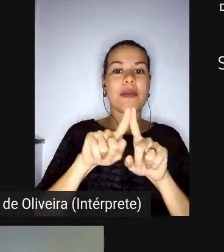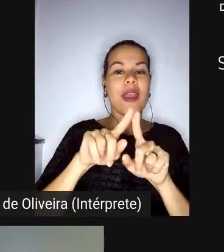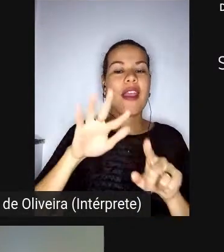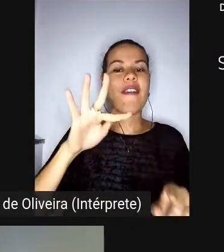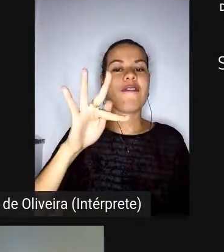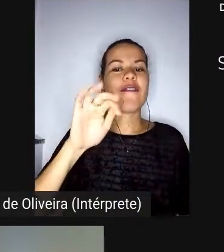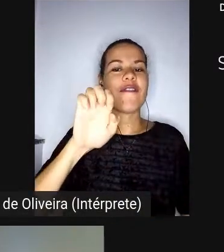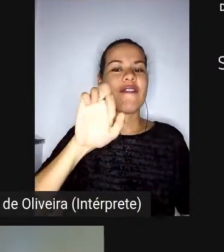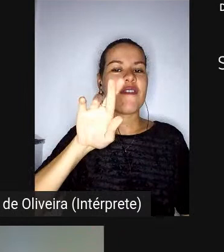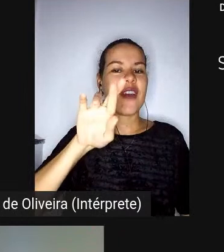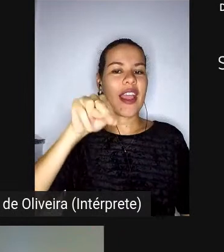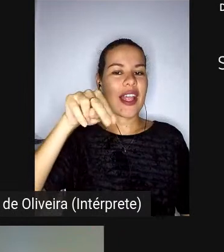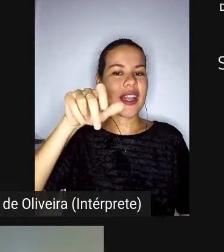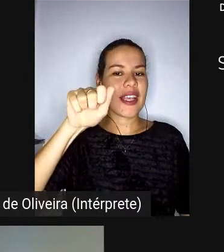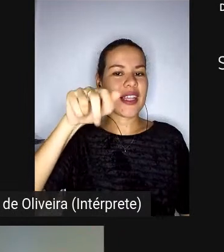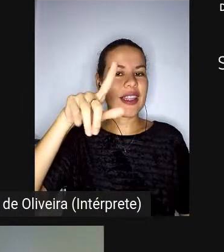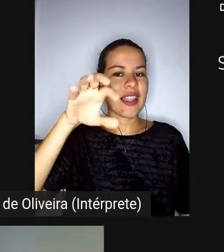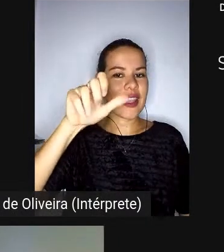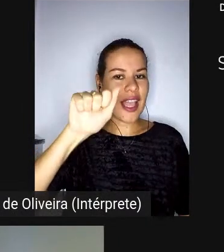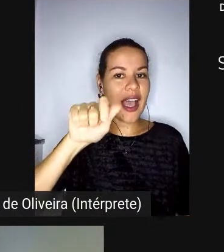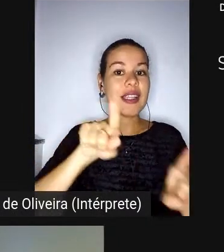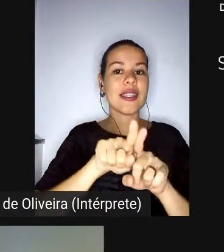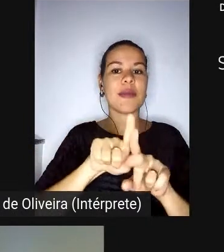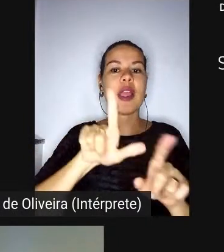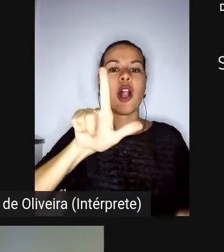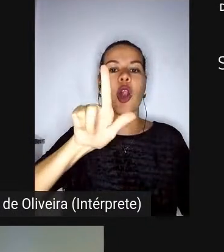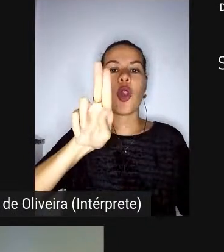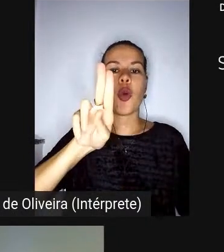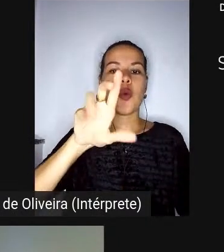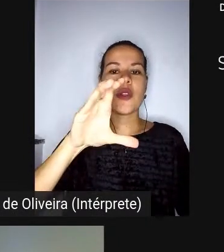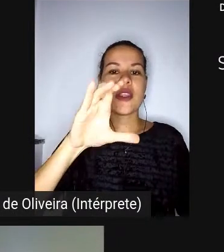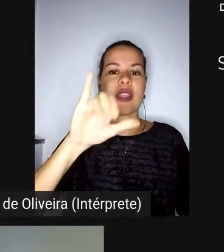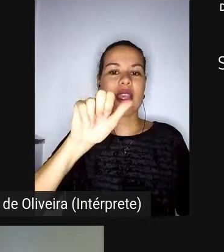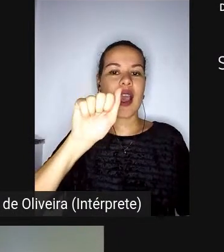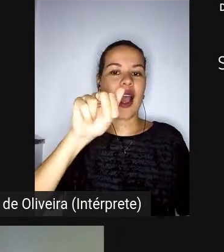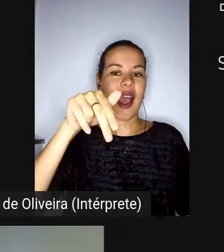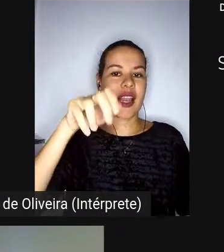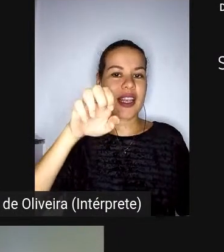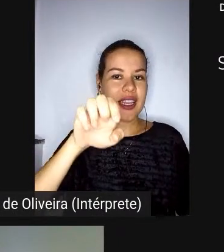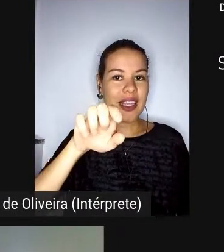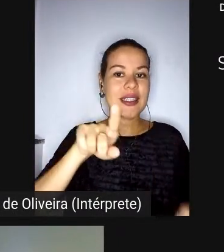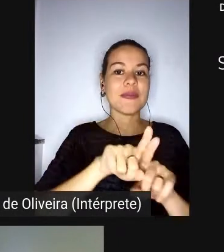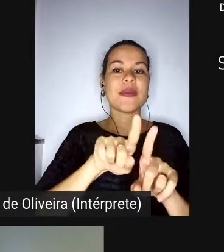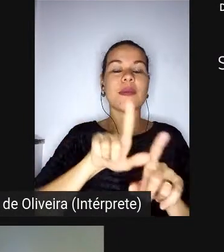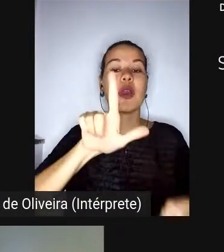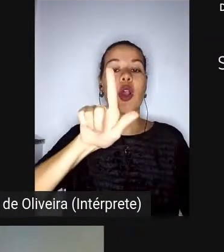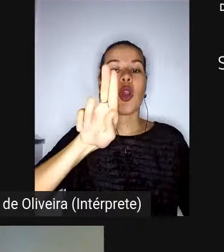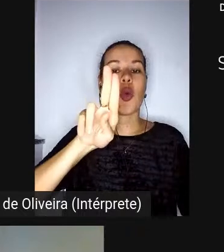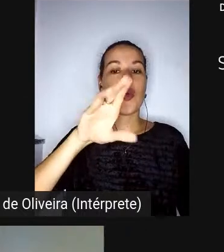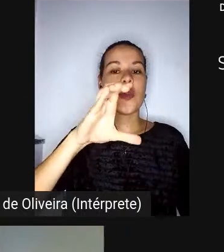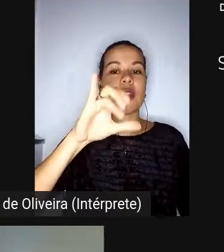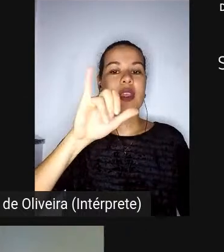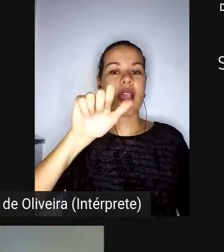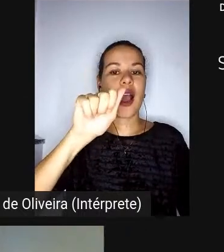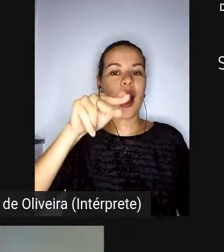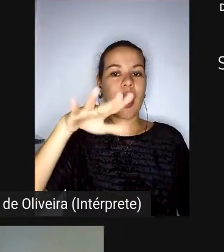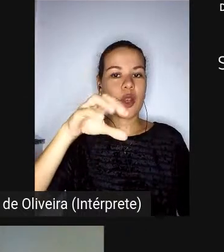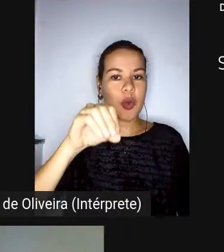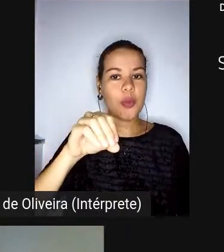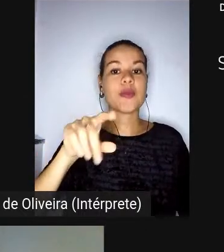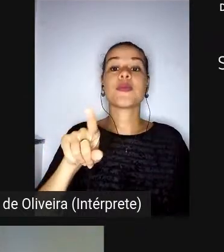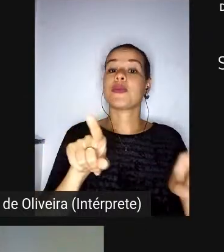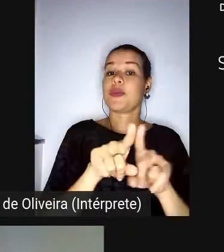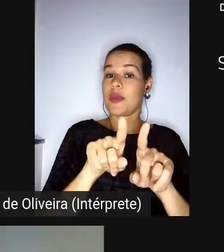são de outras unidades não gostaria muito de agradecer não esquecer também de Cláudia galanti de Alessandro que fazem parte da comissão